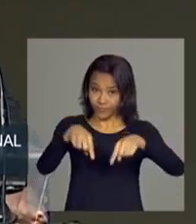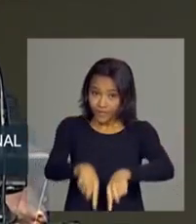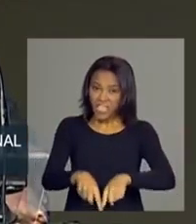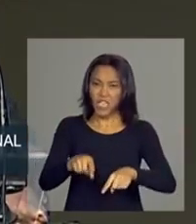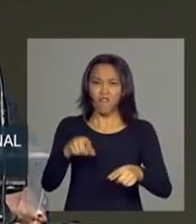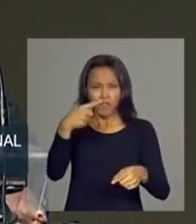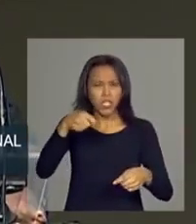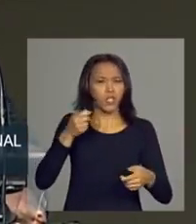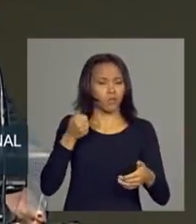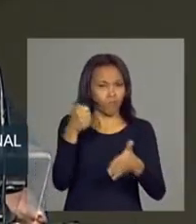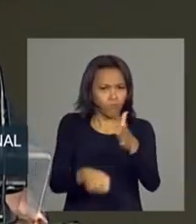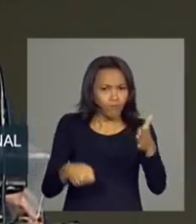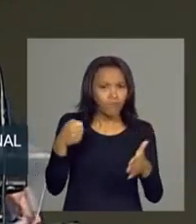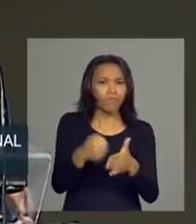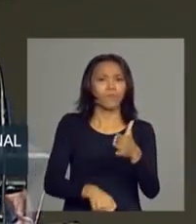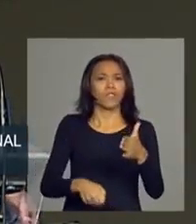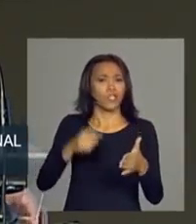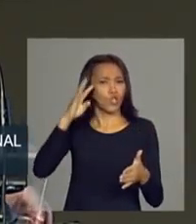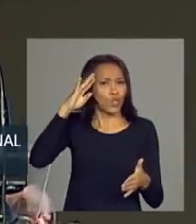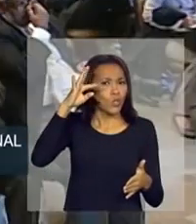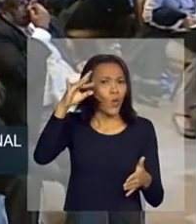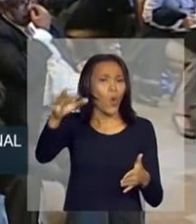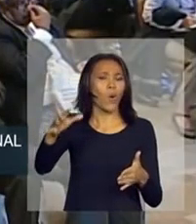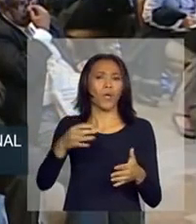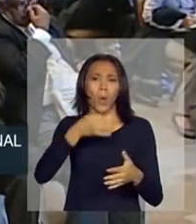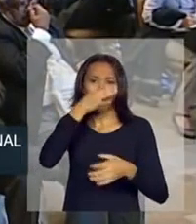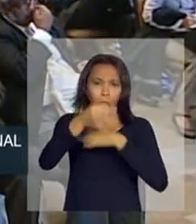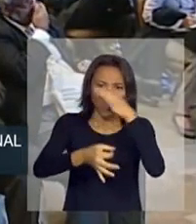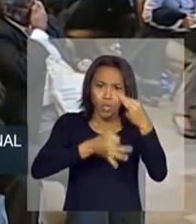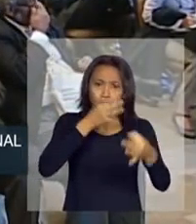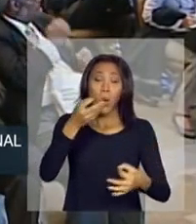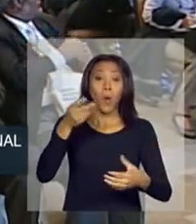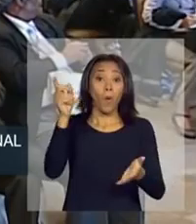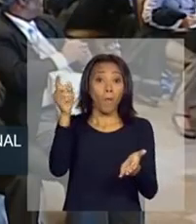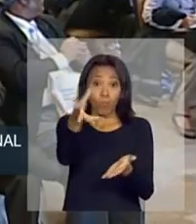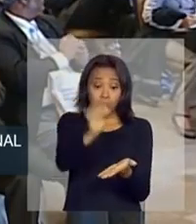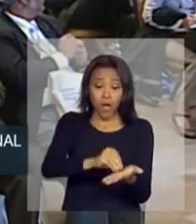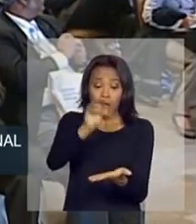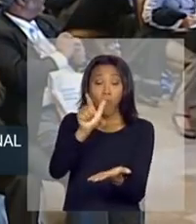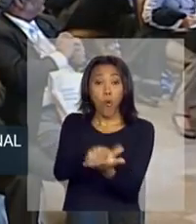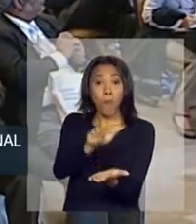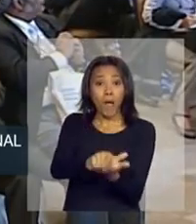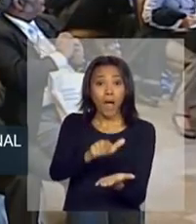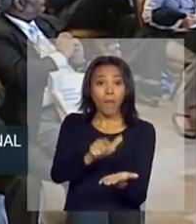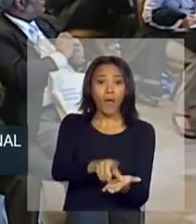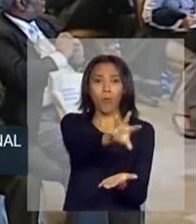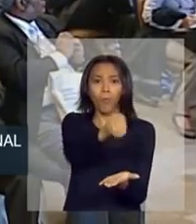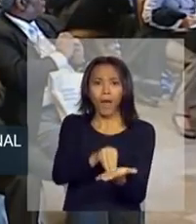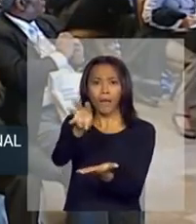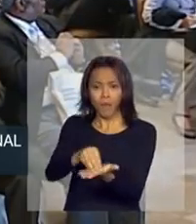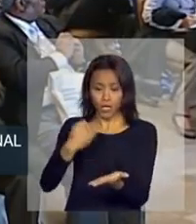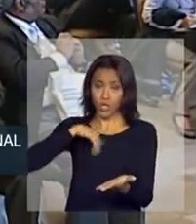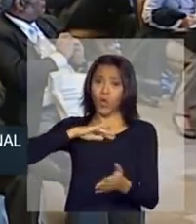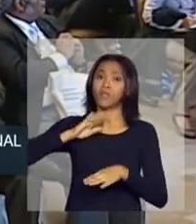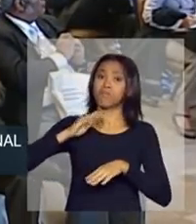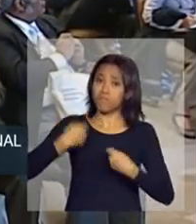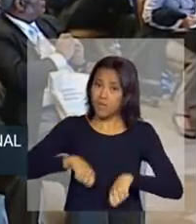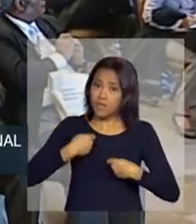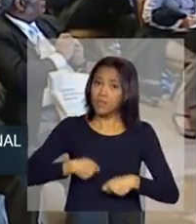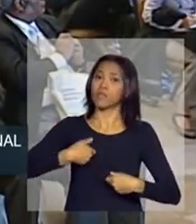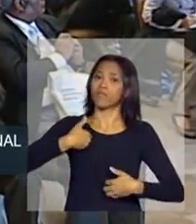desenvolvimento. Por isso que eu quero aqui conclamar, quero aqui animar os